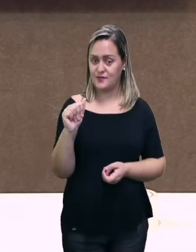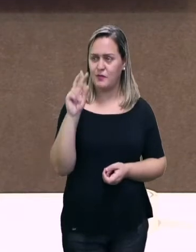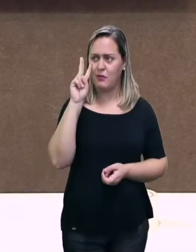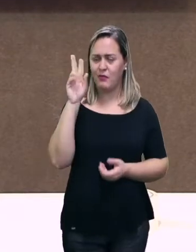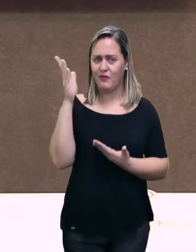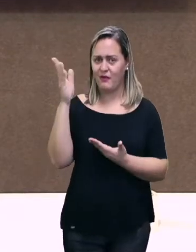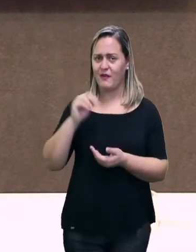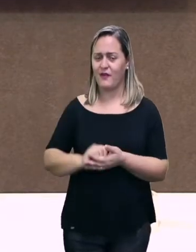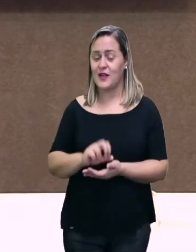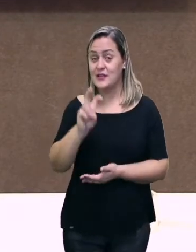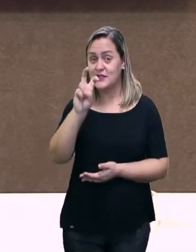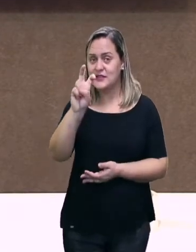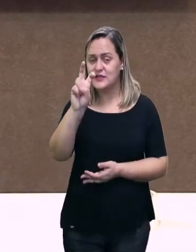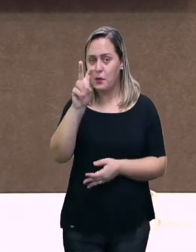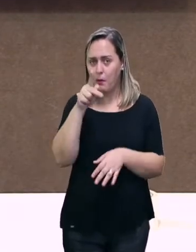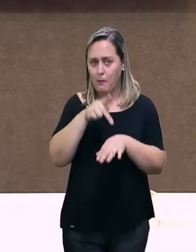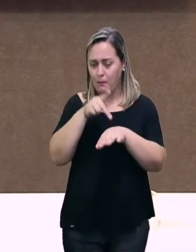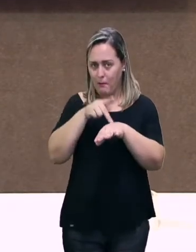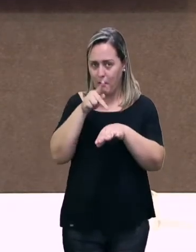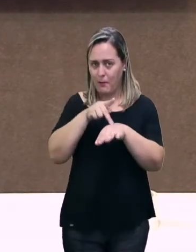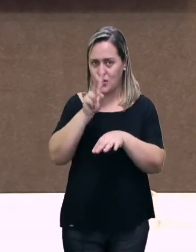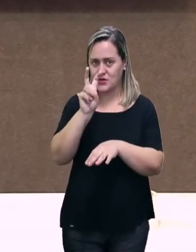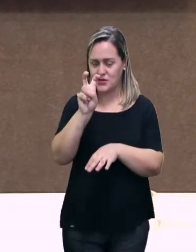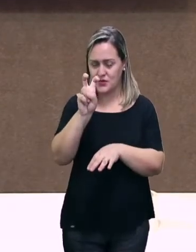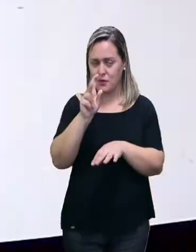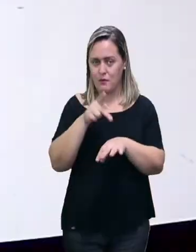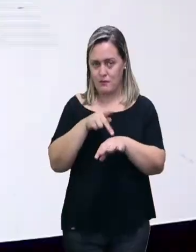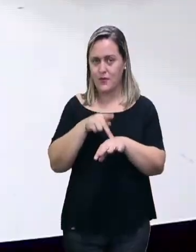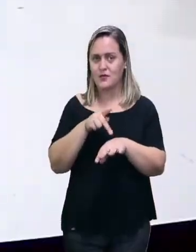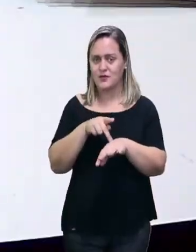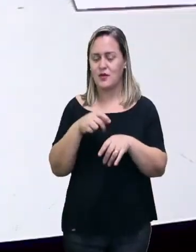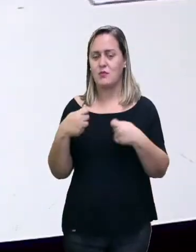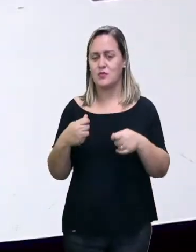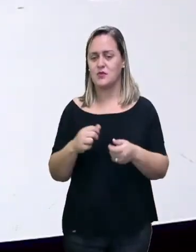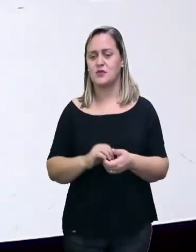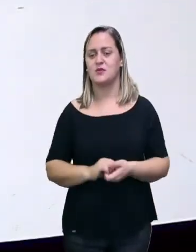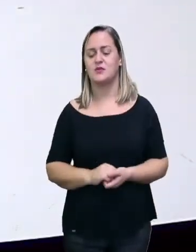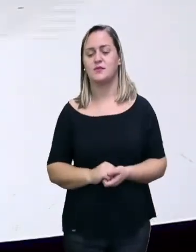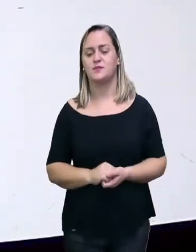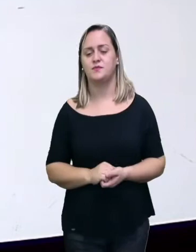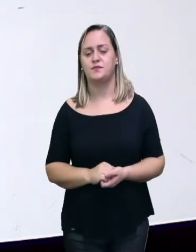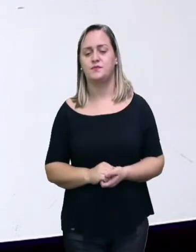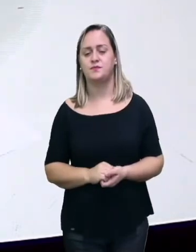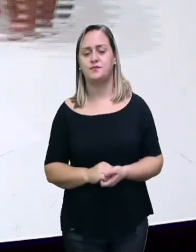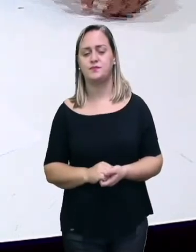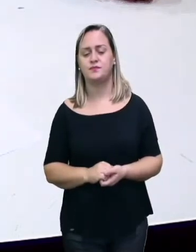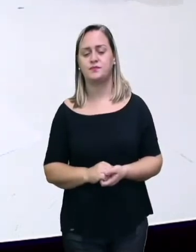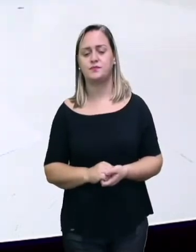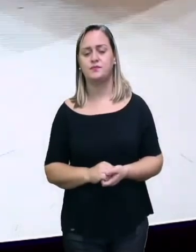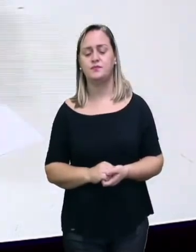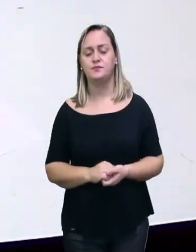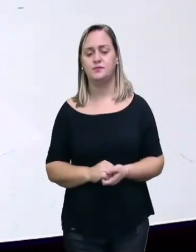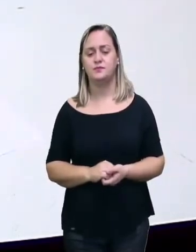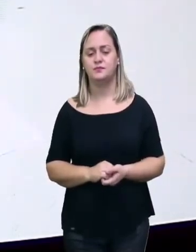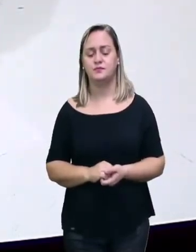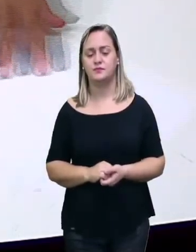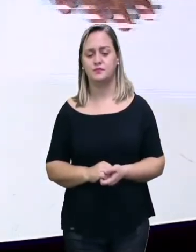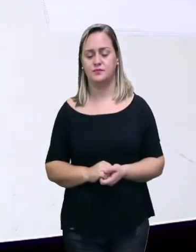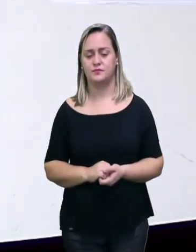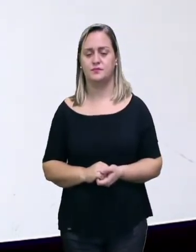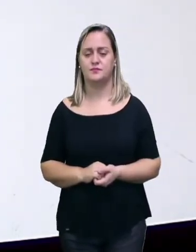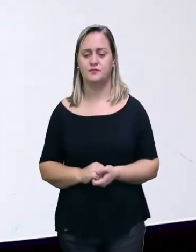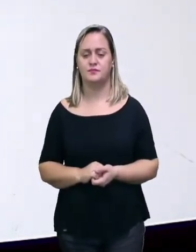no nosso material aqui reservado. E eu vou colocar até um papel aqui para evitar fazer